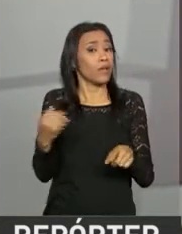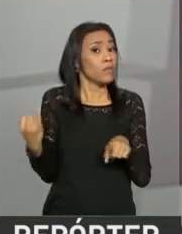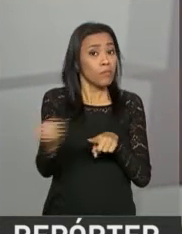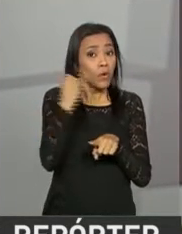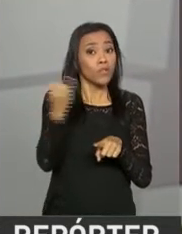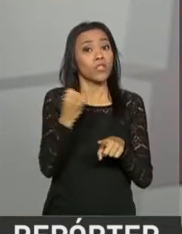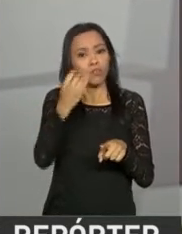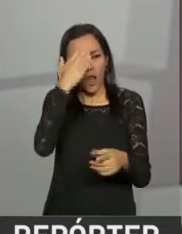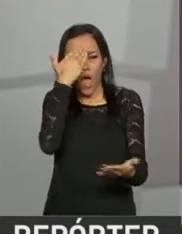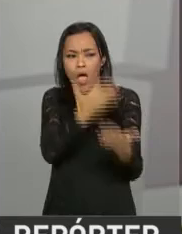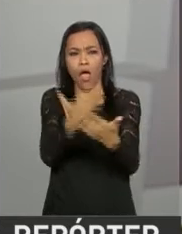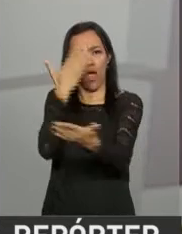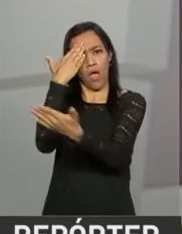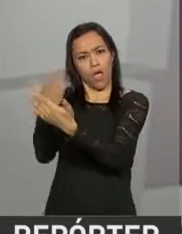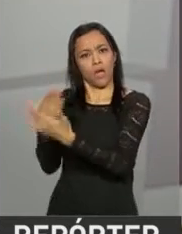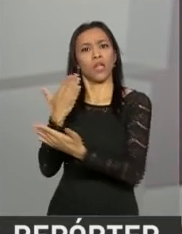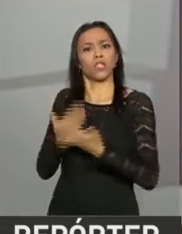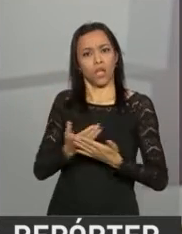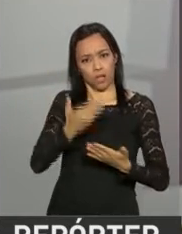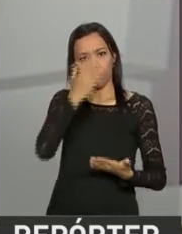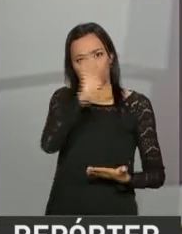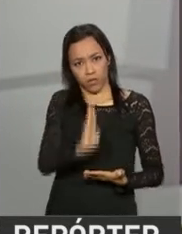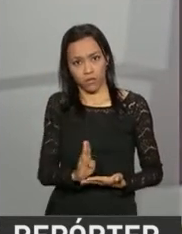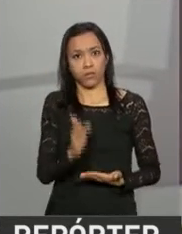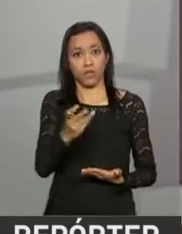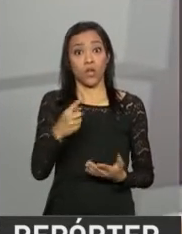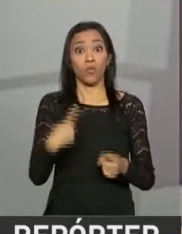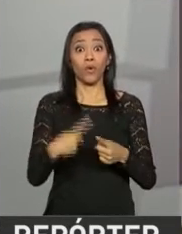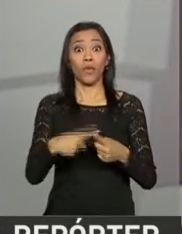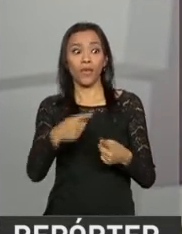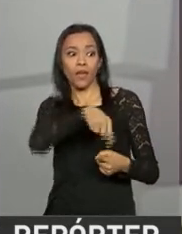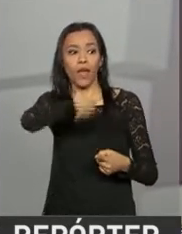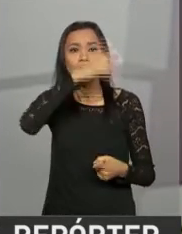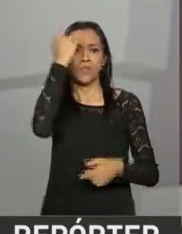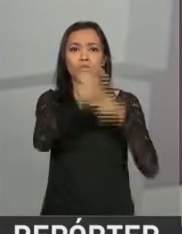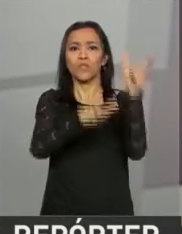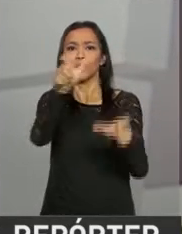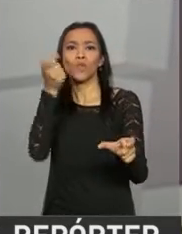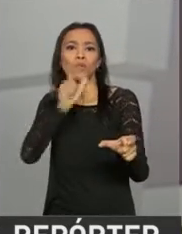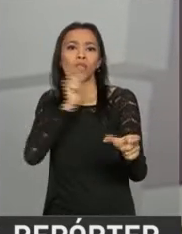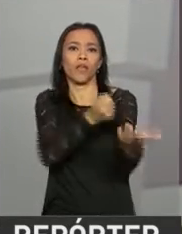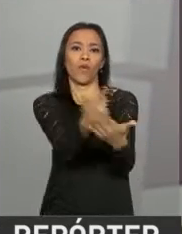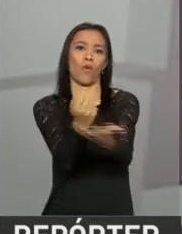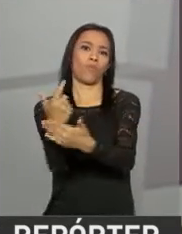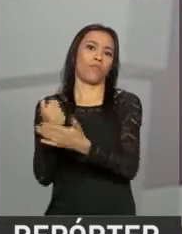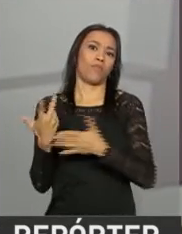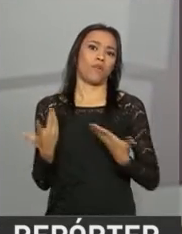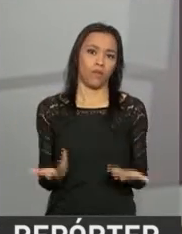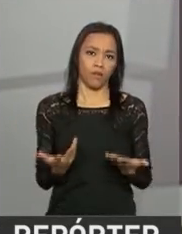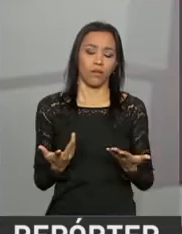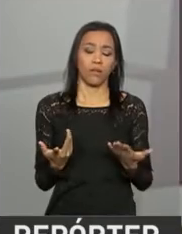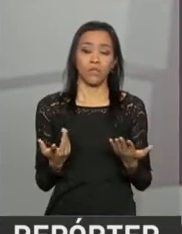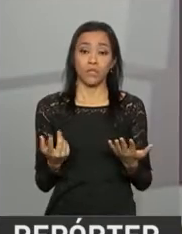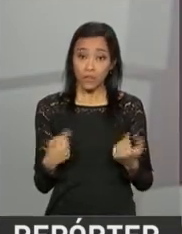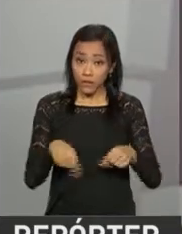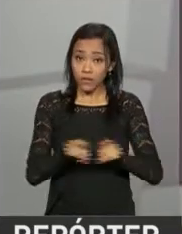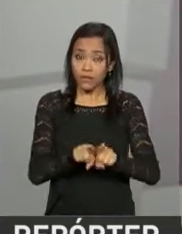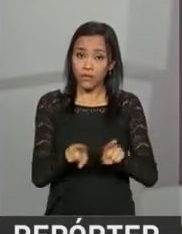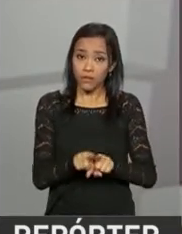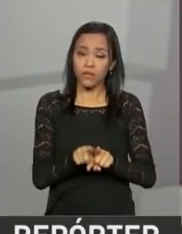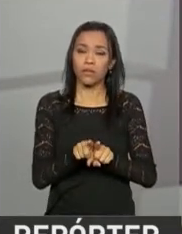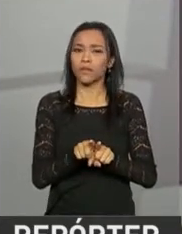retomada da confiança porque porque preserva o poder de compra dos indivíduos e das firmas além disso